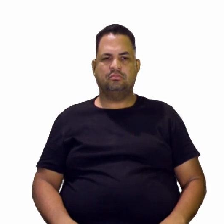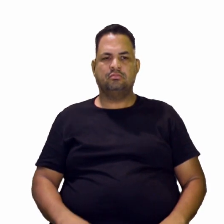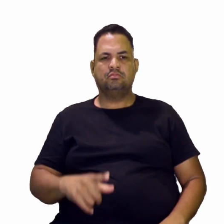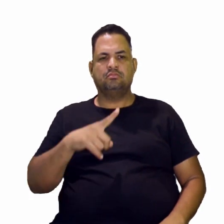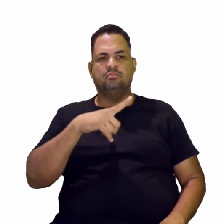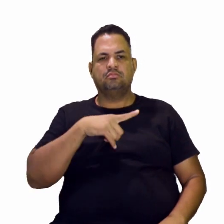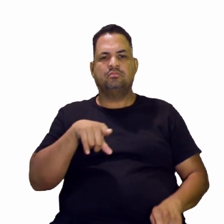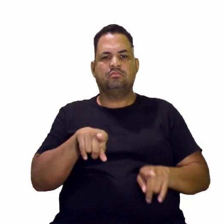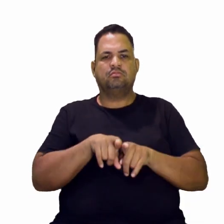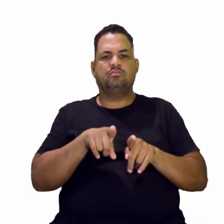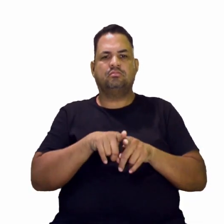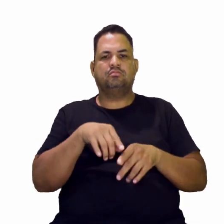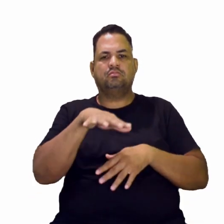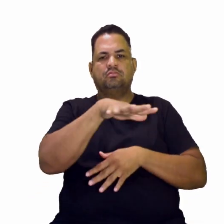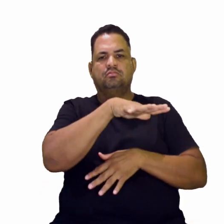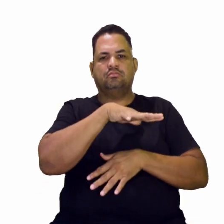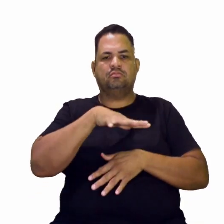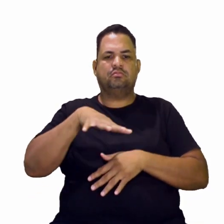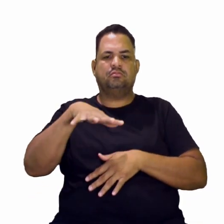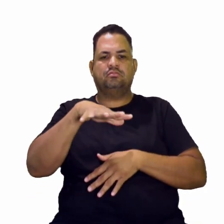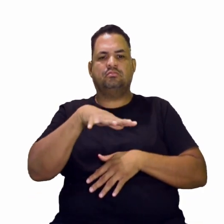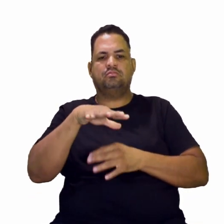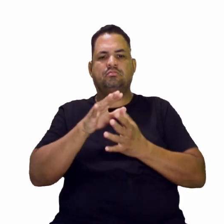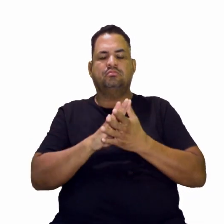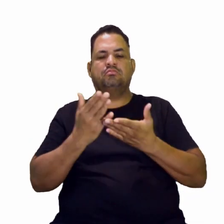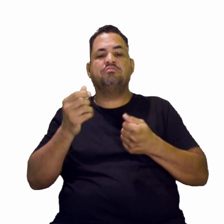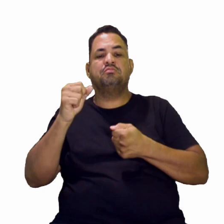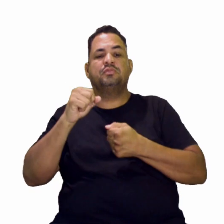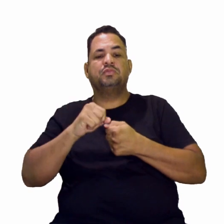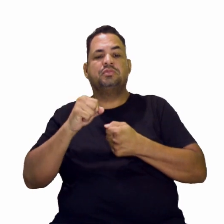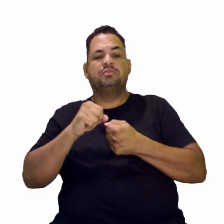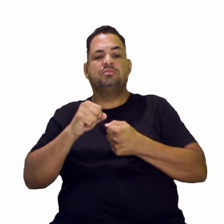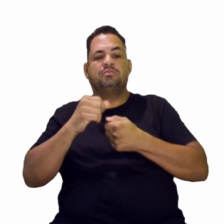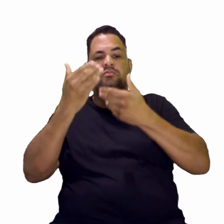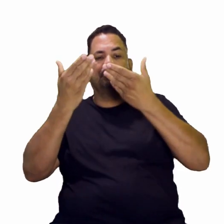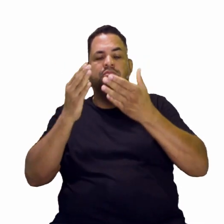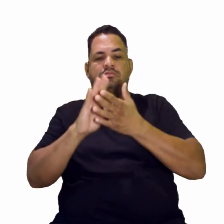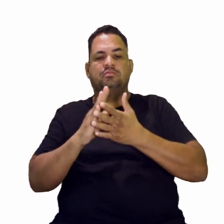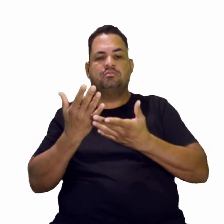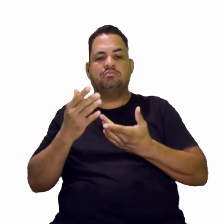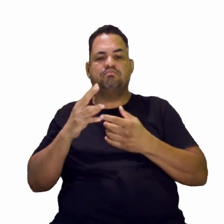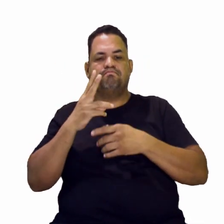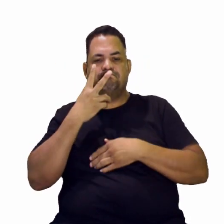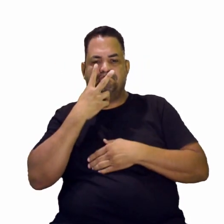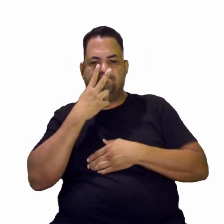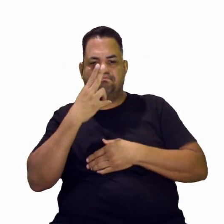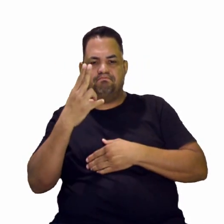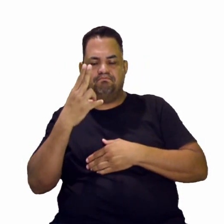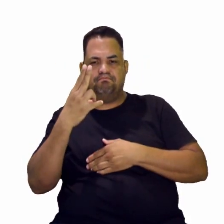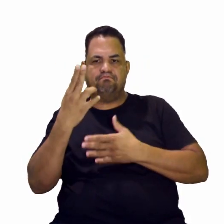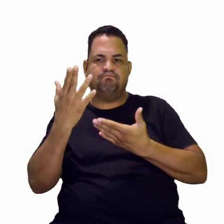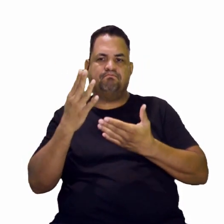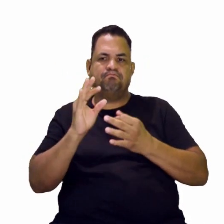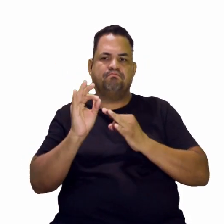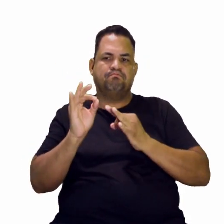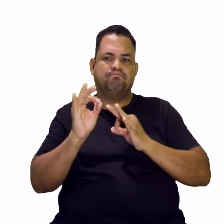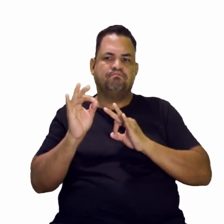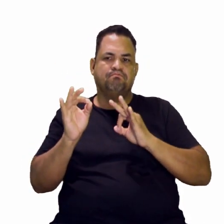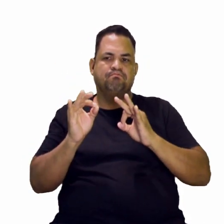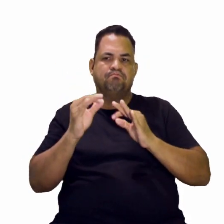Existem também os hábitats artificiais, que são aqueles que tentam reproduzir de forma...